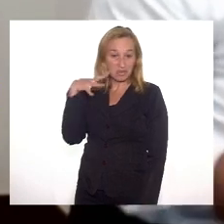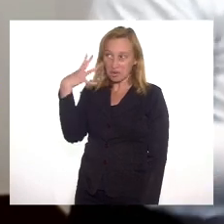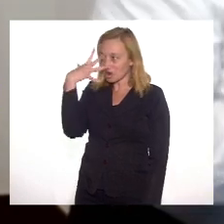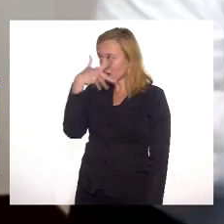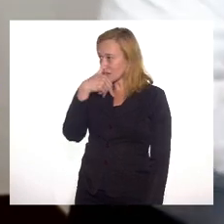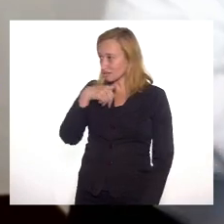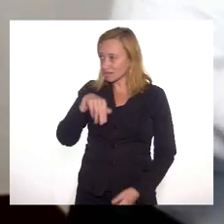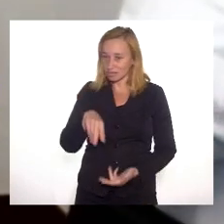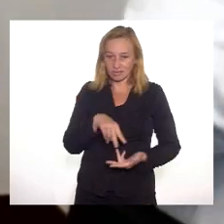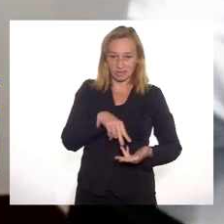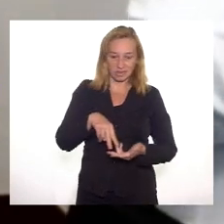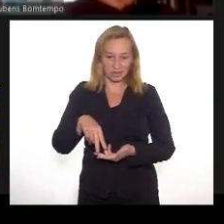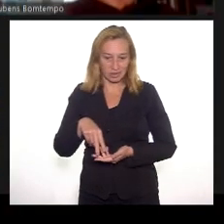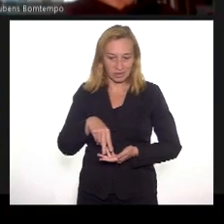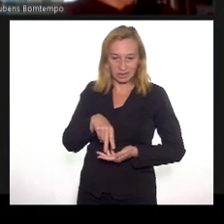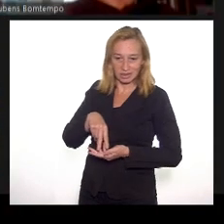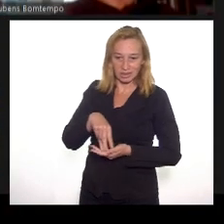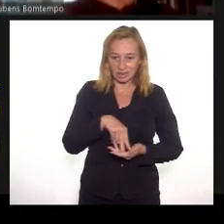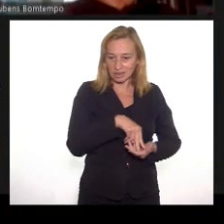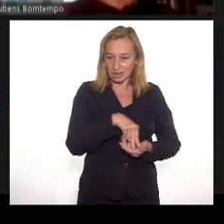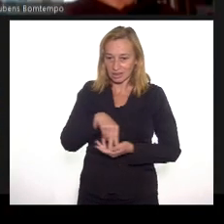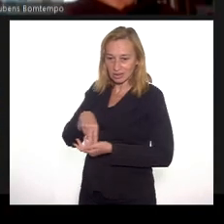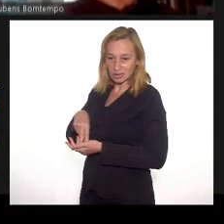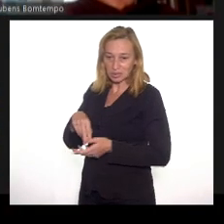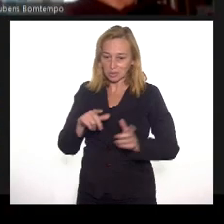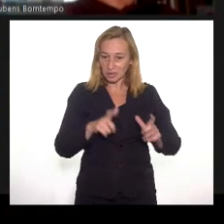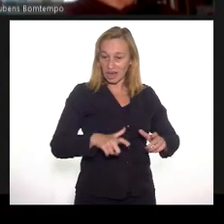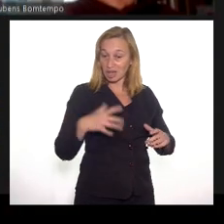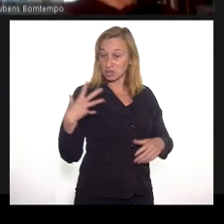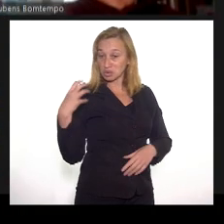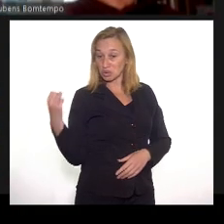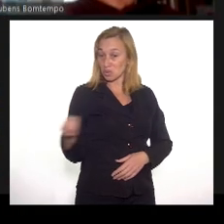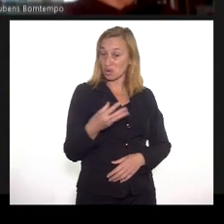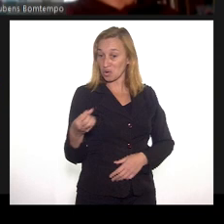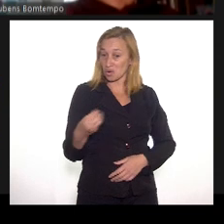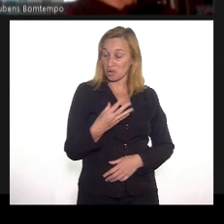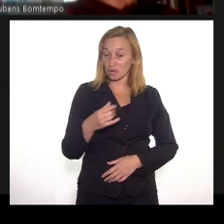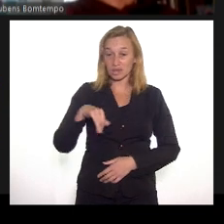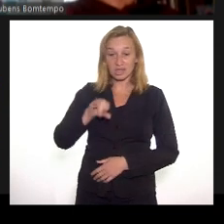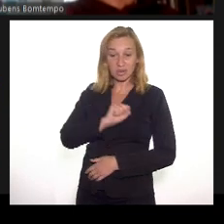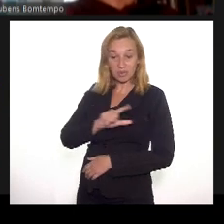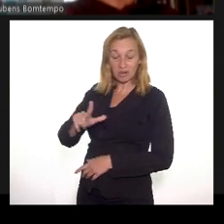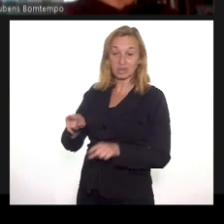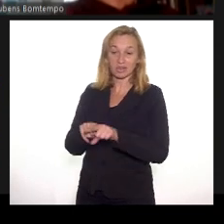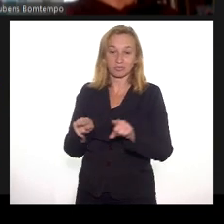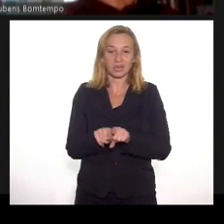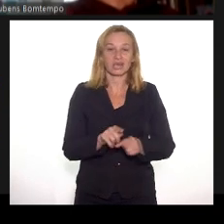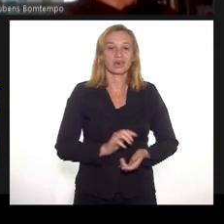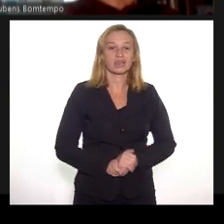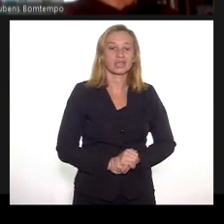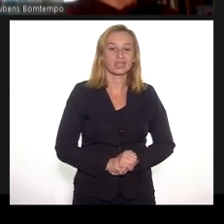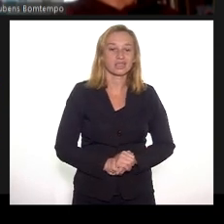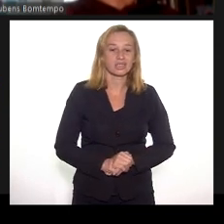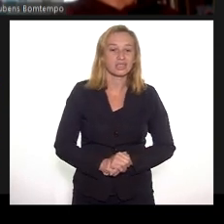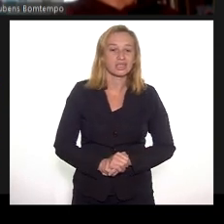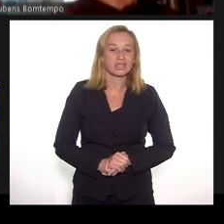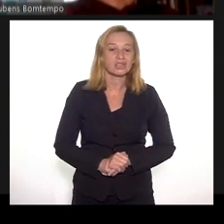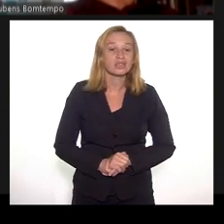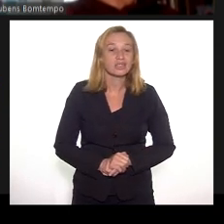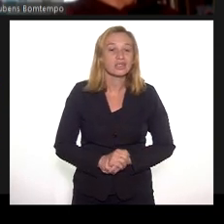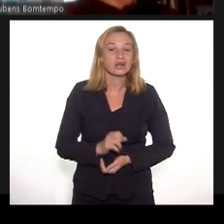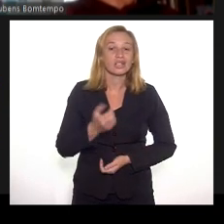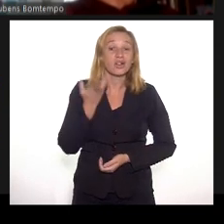cá. Está num ambiente novo. Samuel Malafaia também com o autor. Ficou bem aí, hein,